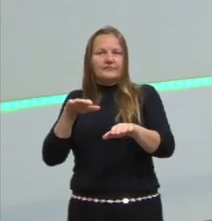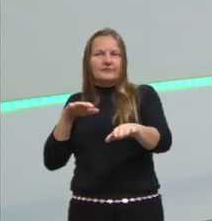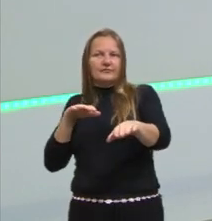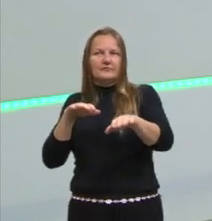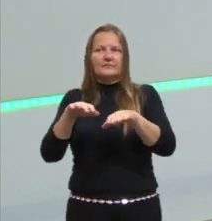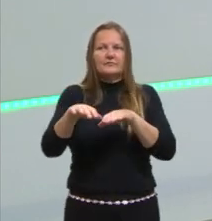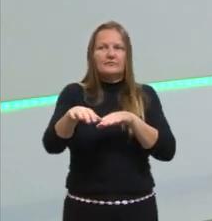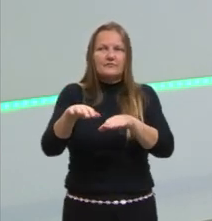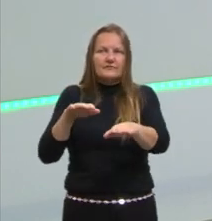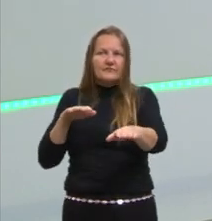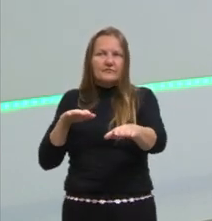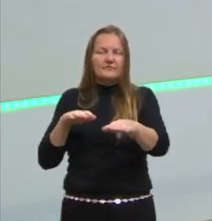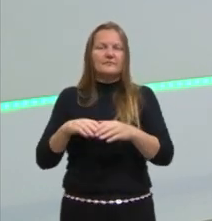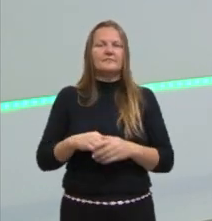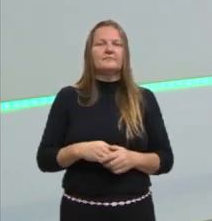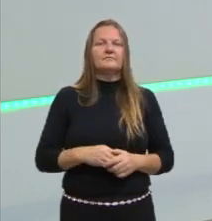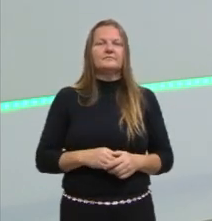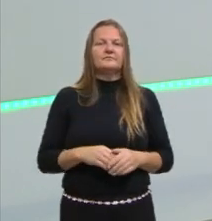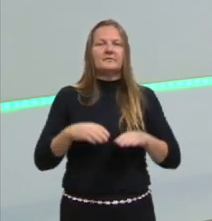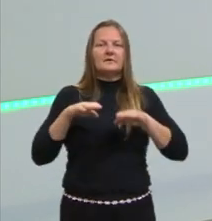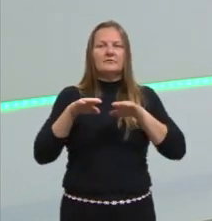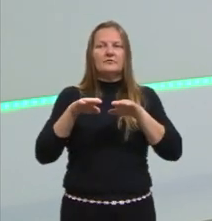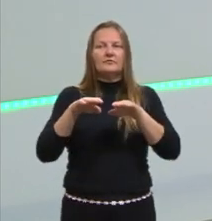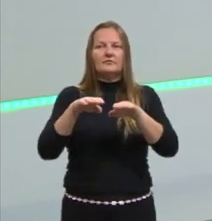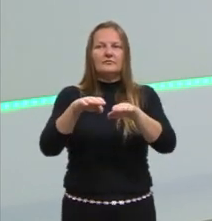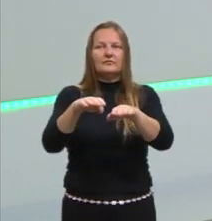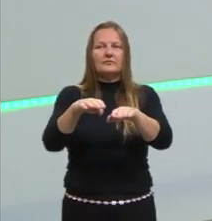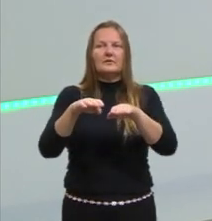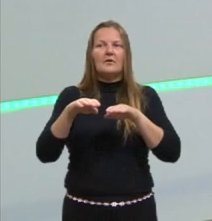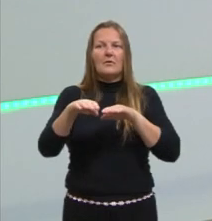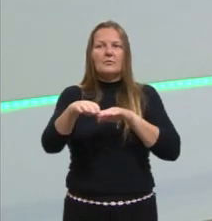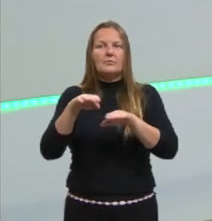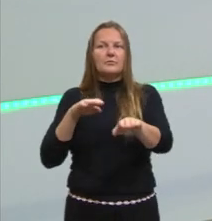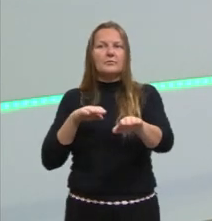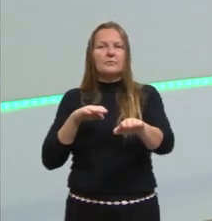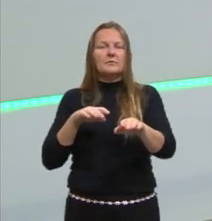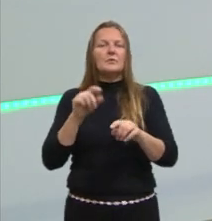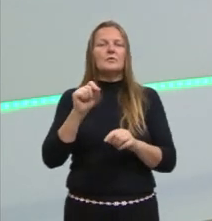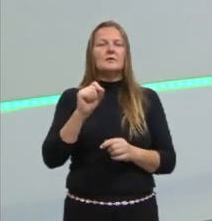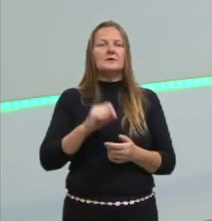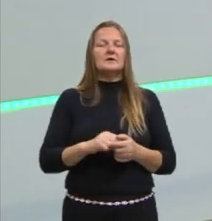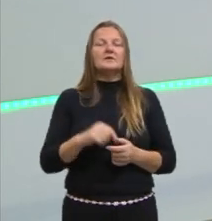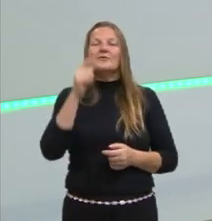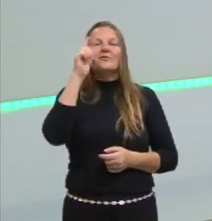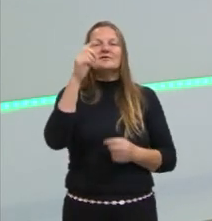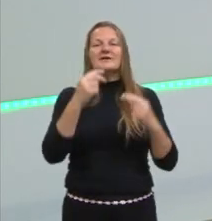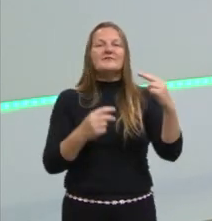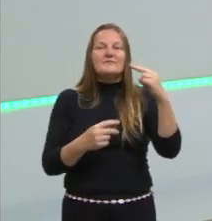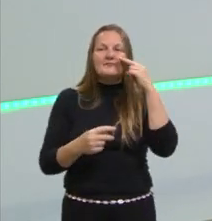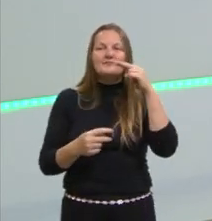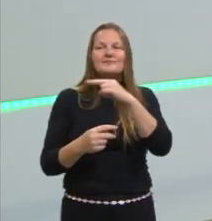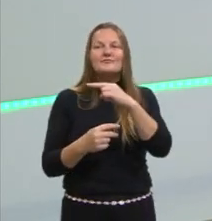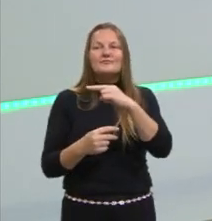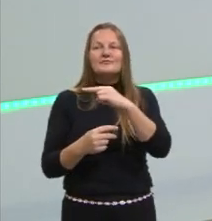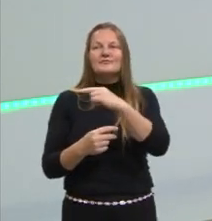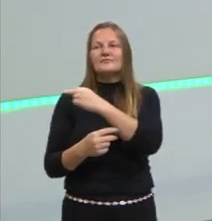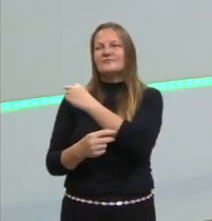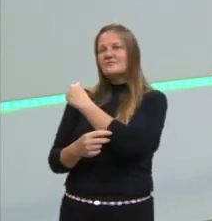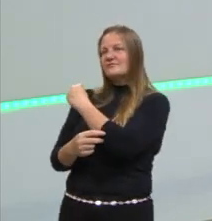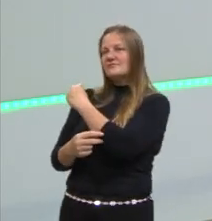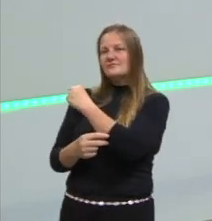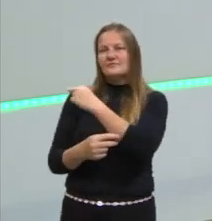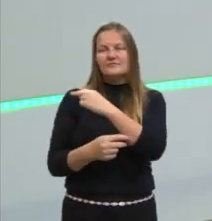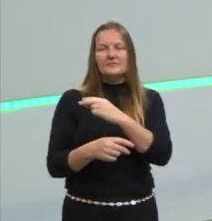alguém saia na frente do outro e desemparele aqui que que acontece eu já não vou mais conseguir ver essa pessoa claramente ou